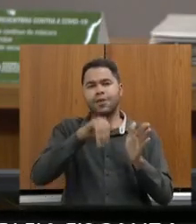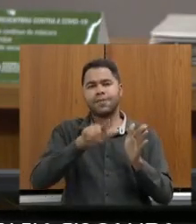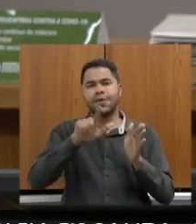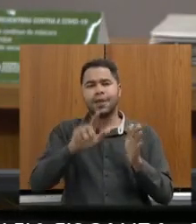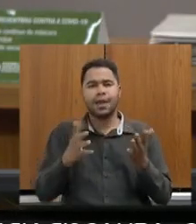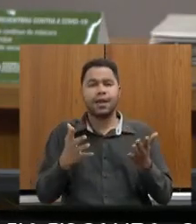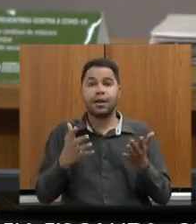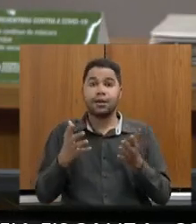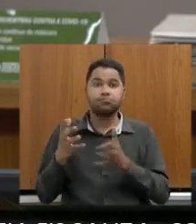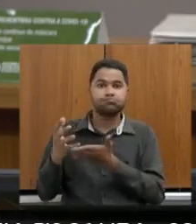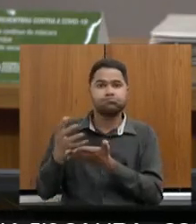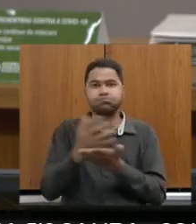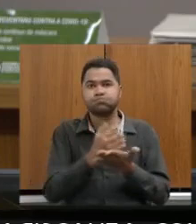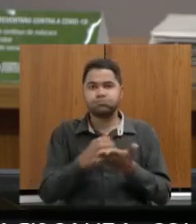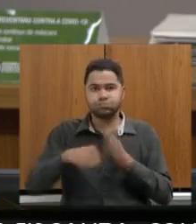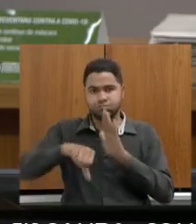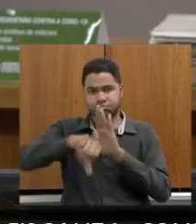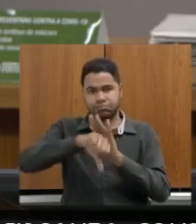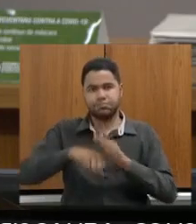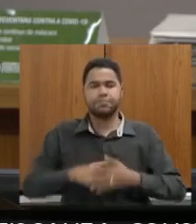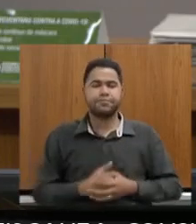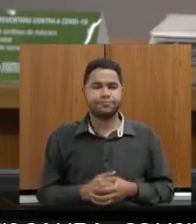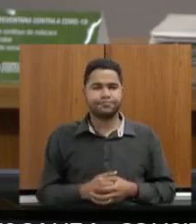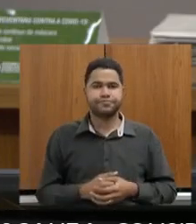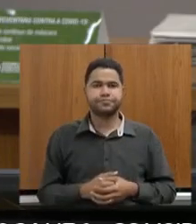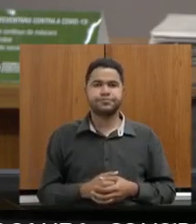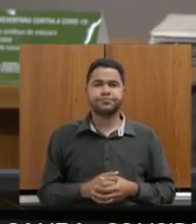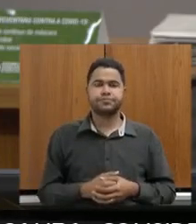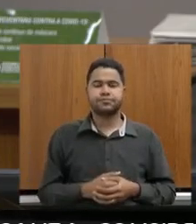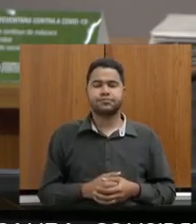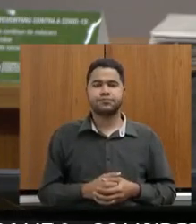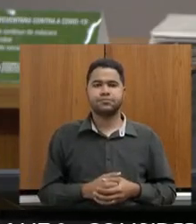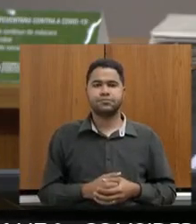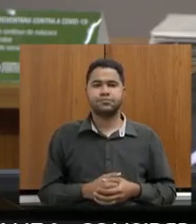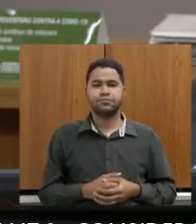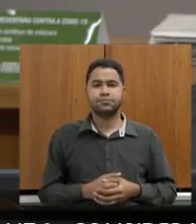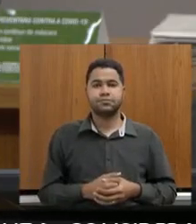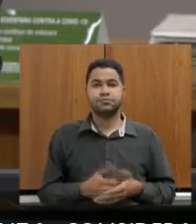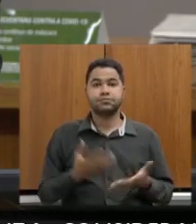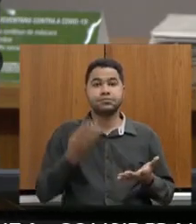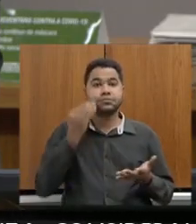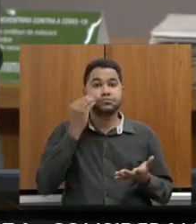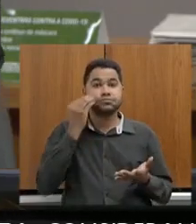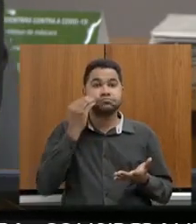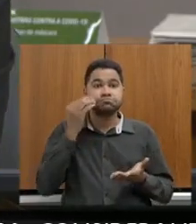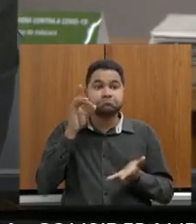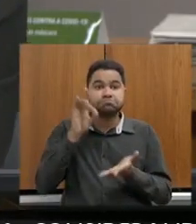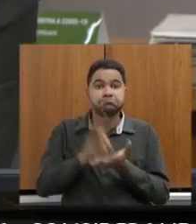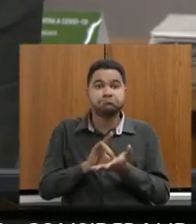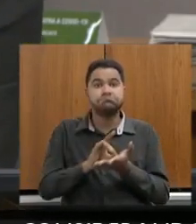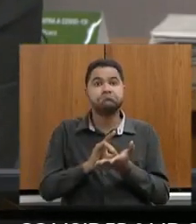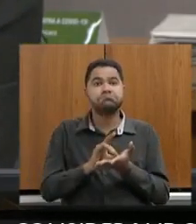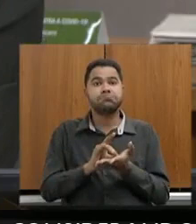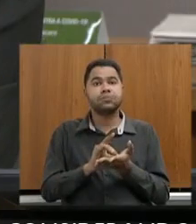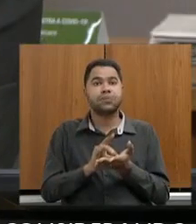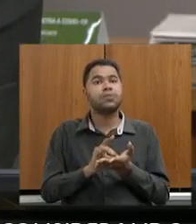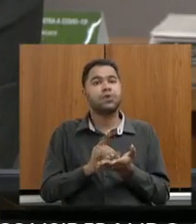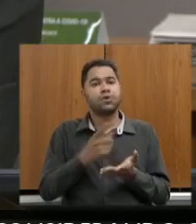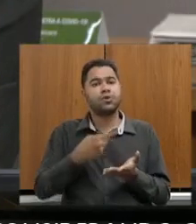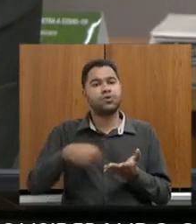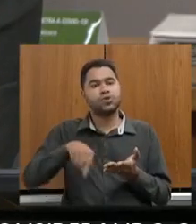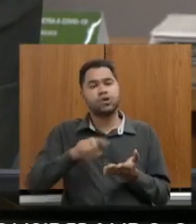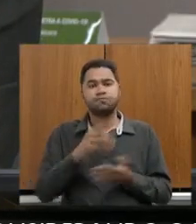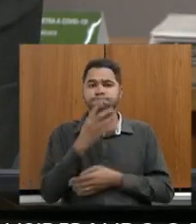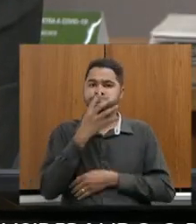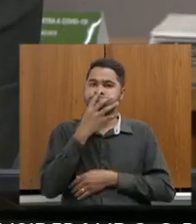de apuração de crimes né é que é a busca da verdade né Já isso aqui